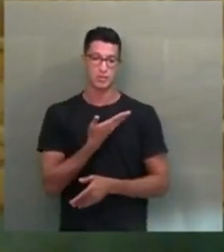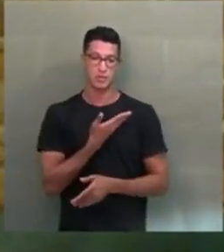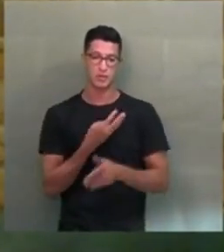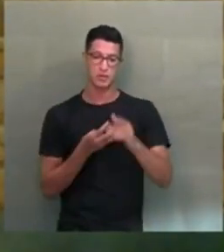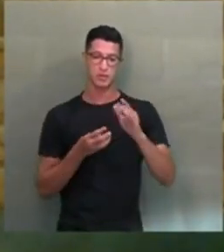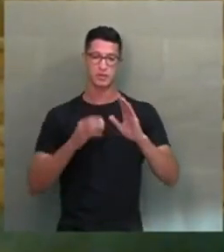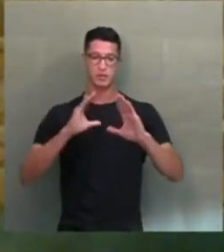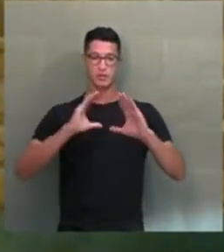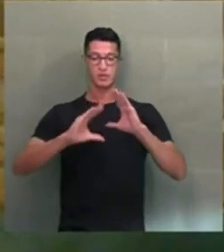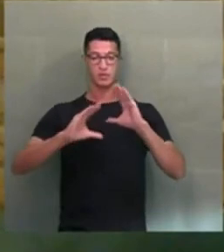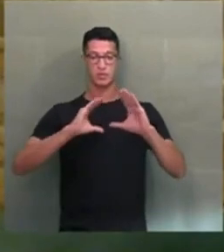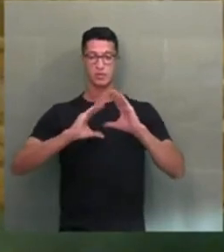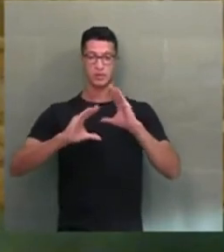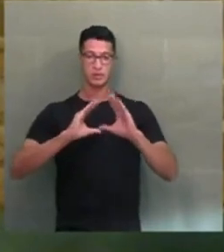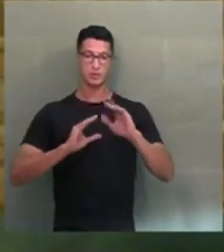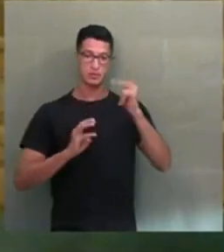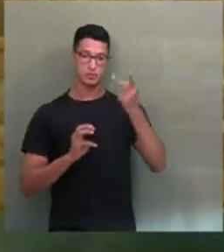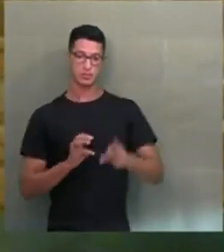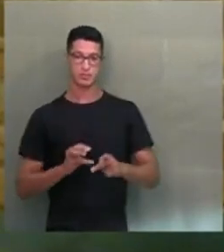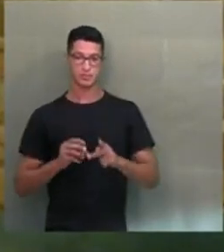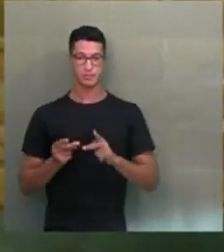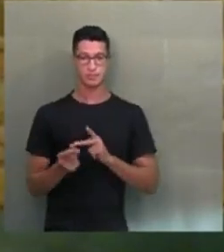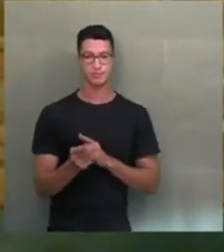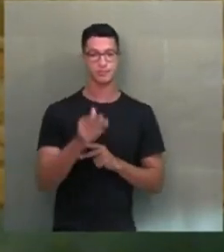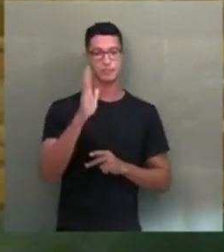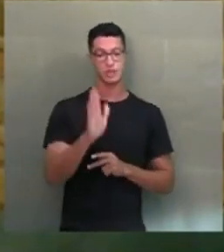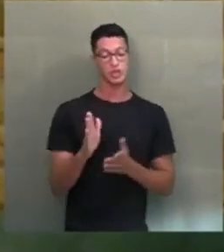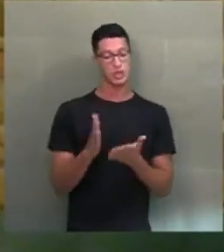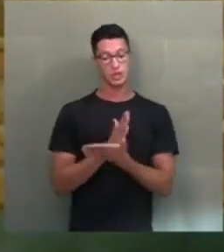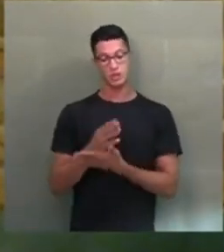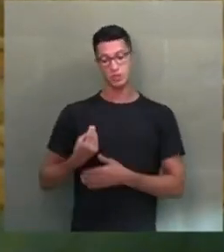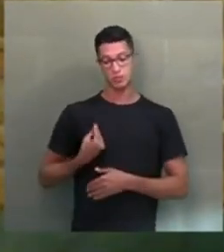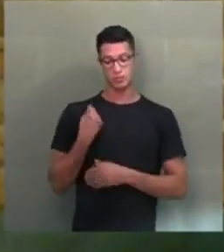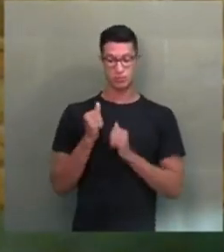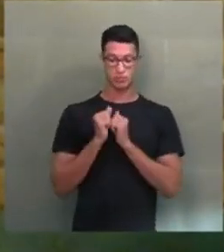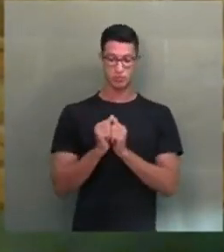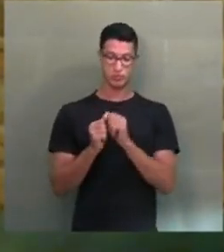da comunicação, alguns já não entre nós.